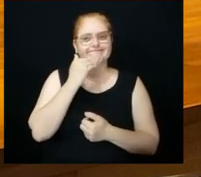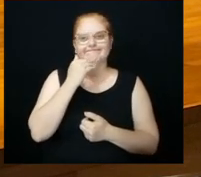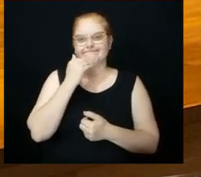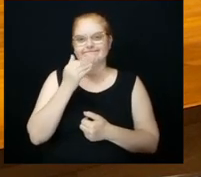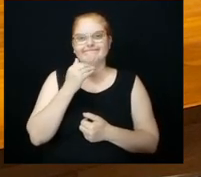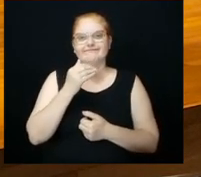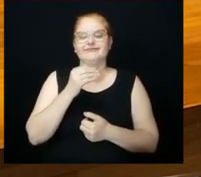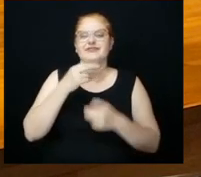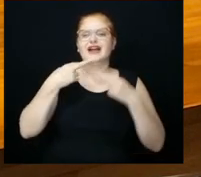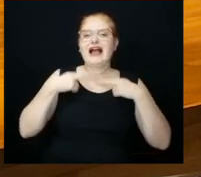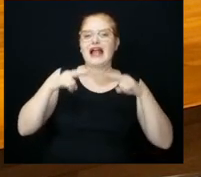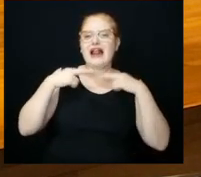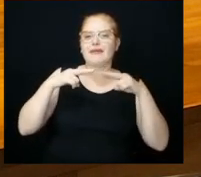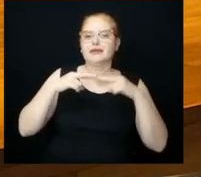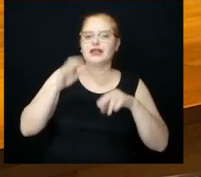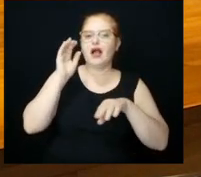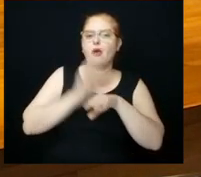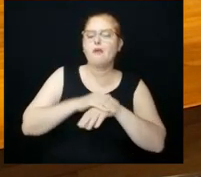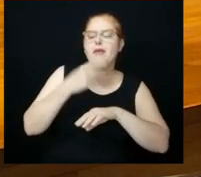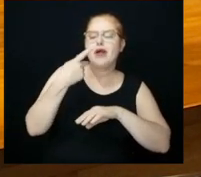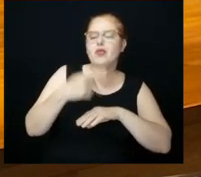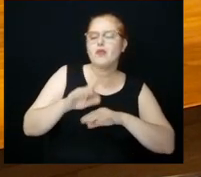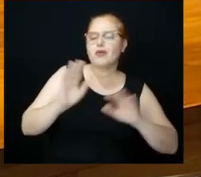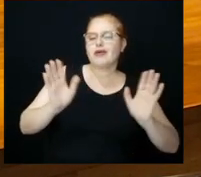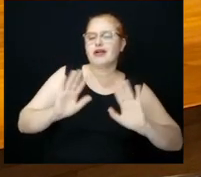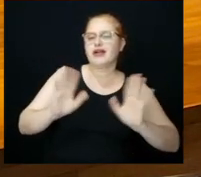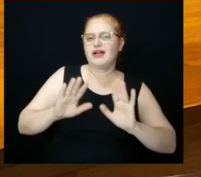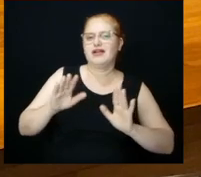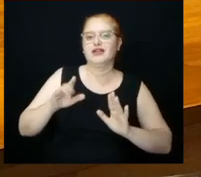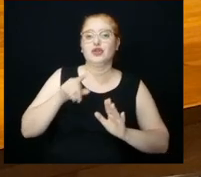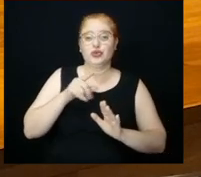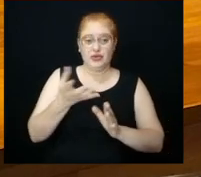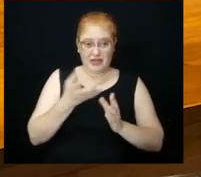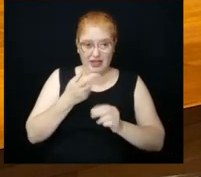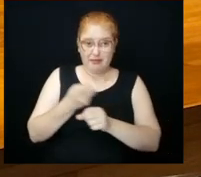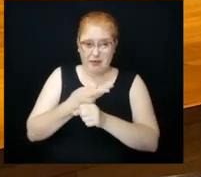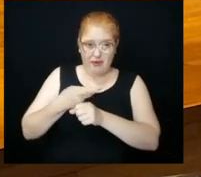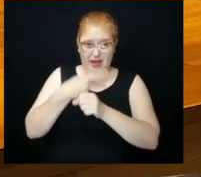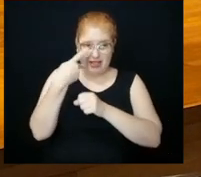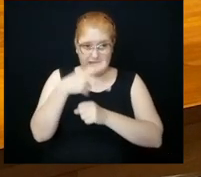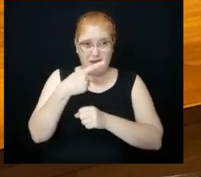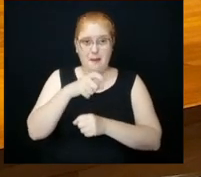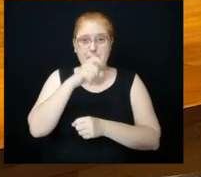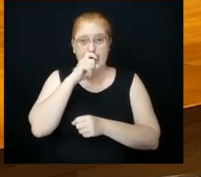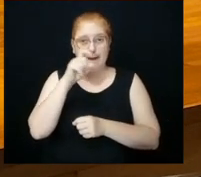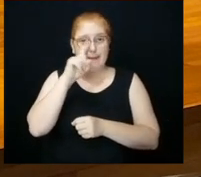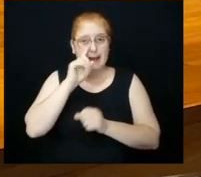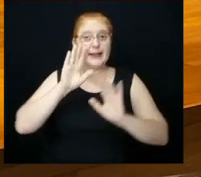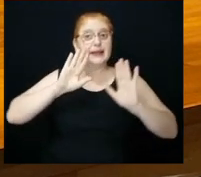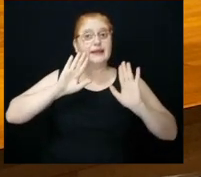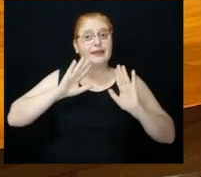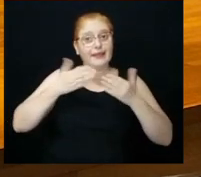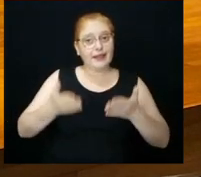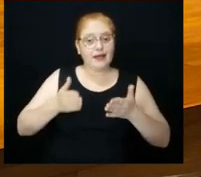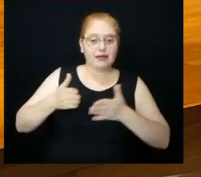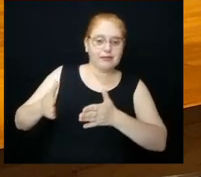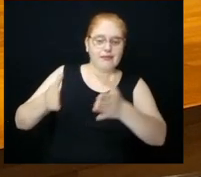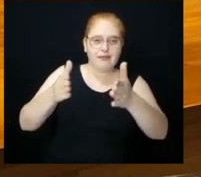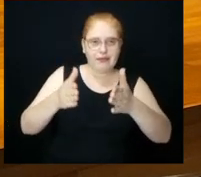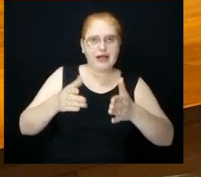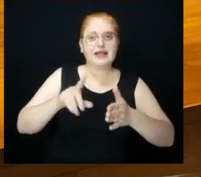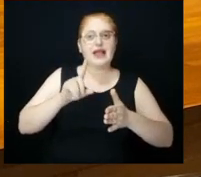Não vale a pena queixar. A culpa é sua. Não é você que quer procurar seus pais? Quero. Mas na estrada quem passa são os